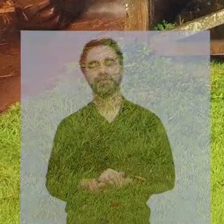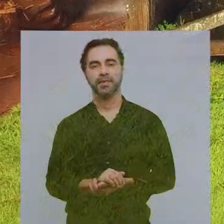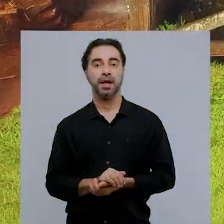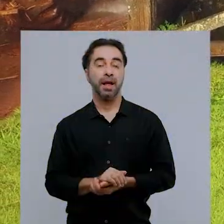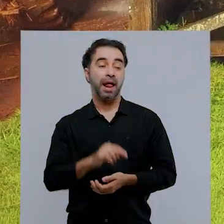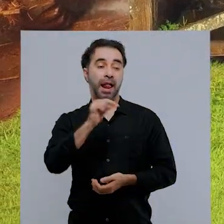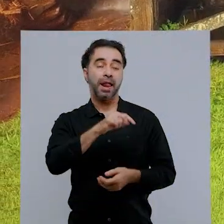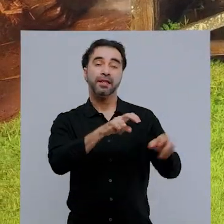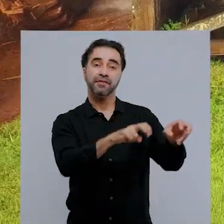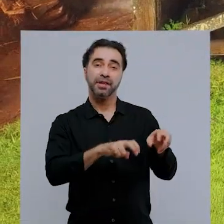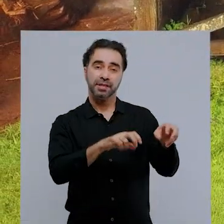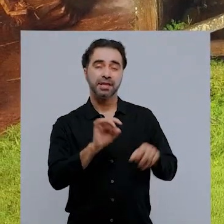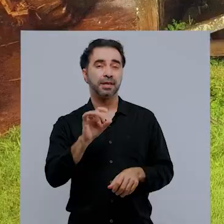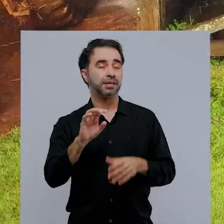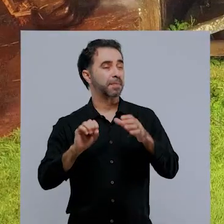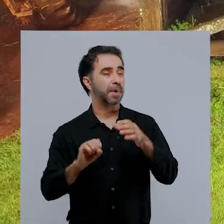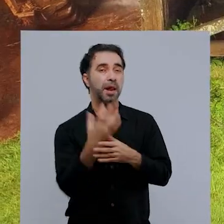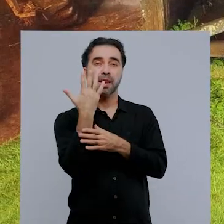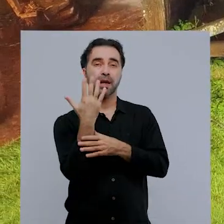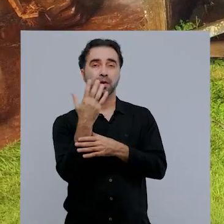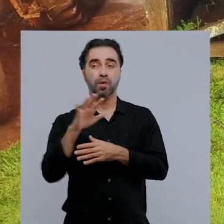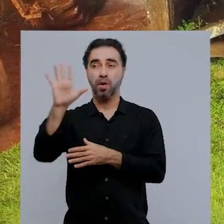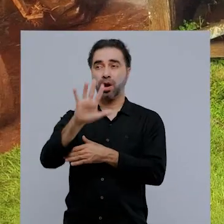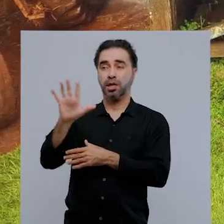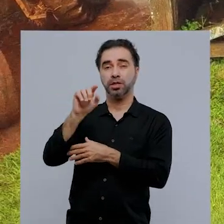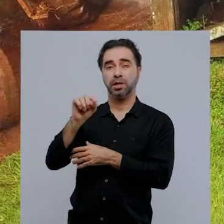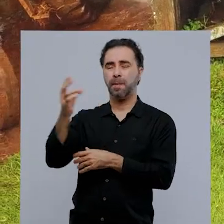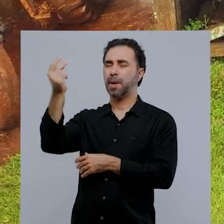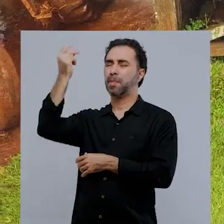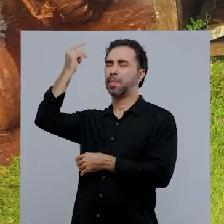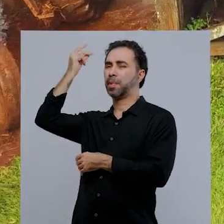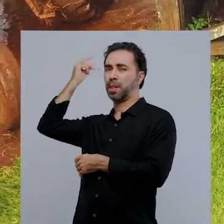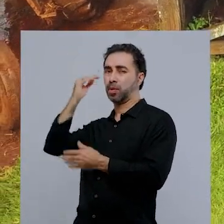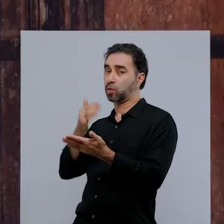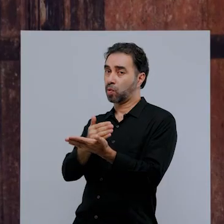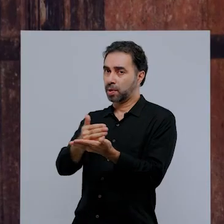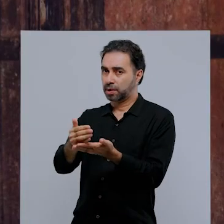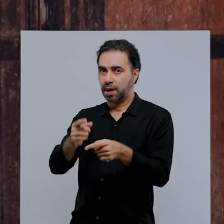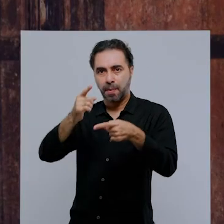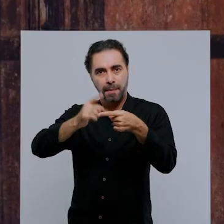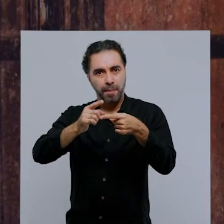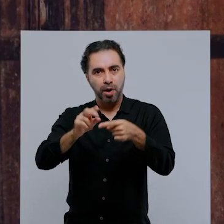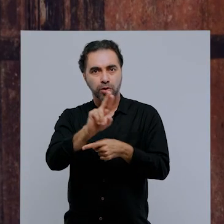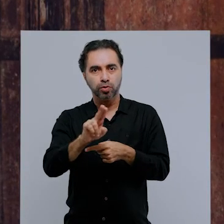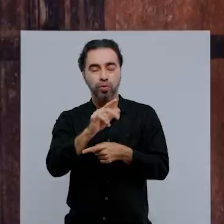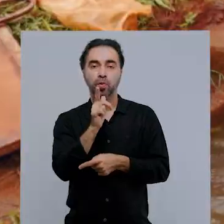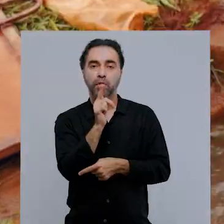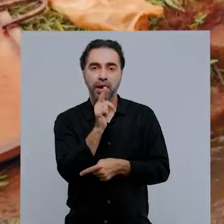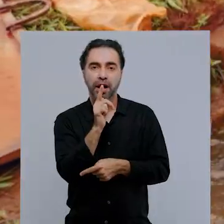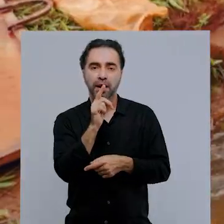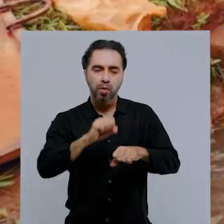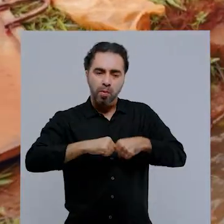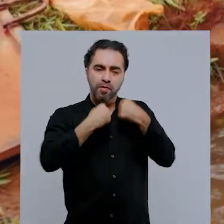Barra Grande, ela foi uma fazenda que sempre se destacou na região, desde lá atrás, quando eles começaram, por causa do uso da água como força